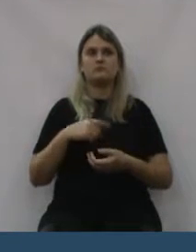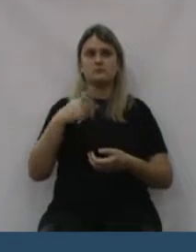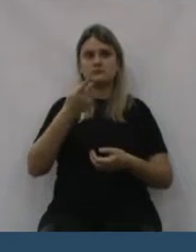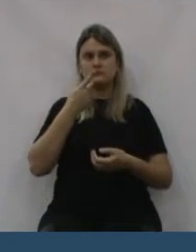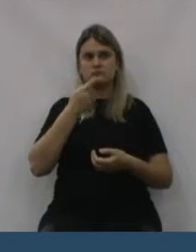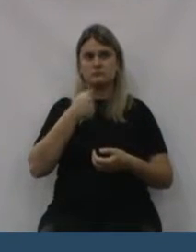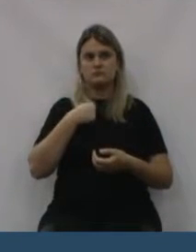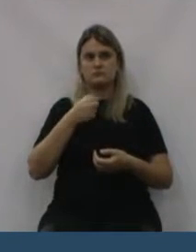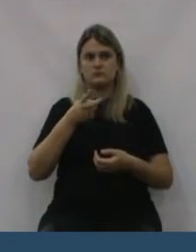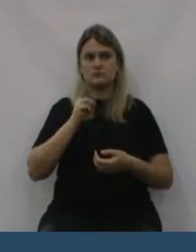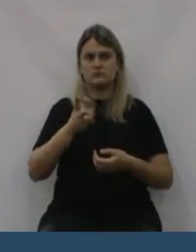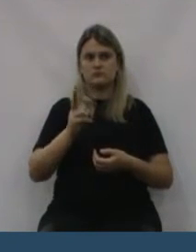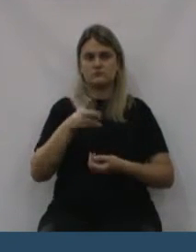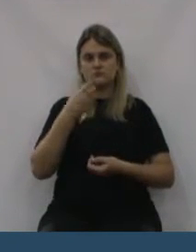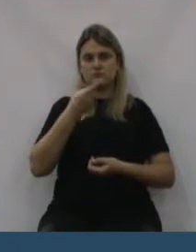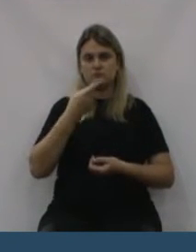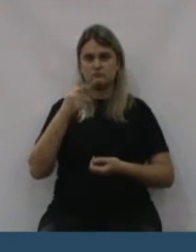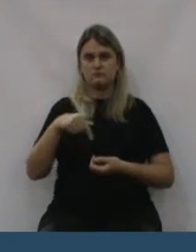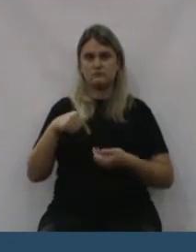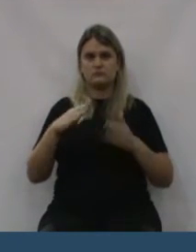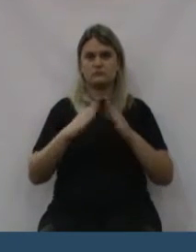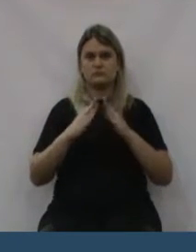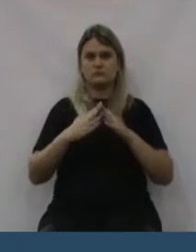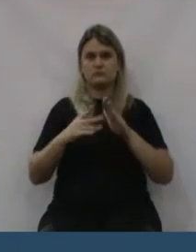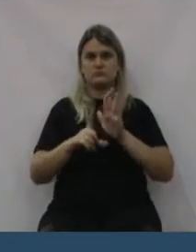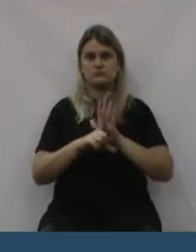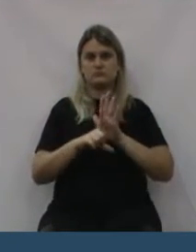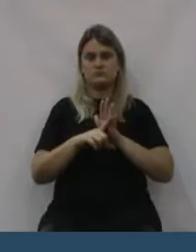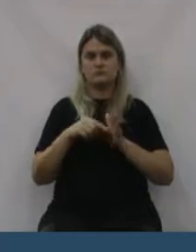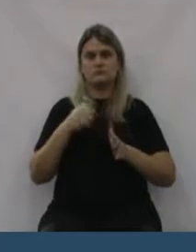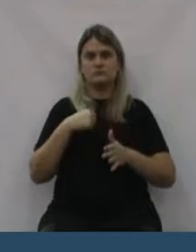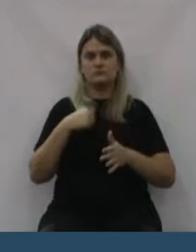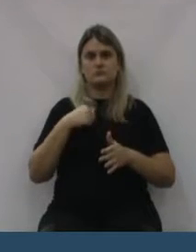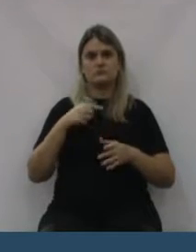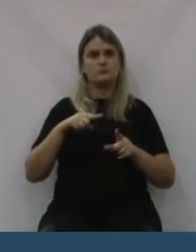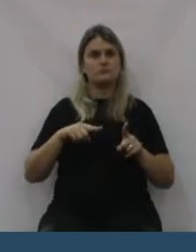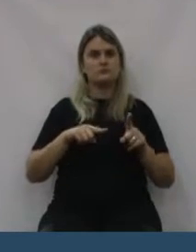projetos de lei que eu iria apresentar.